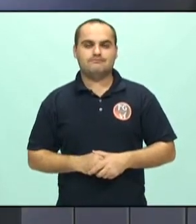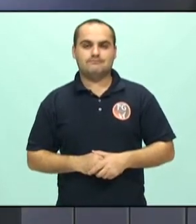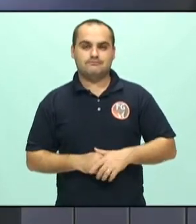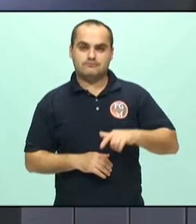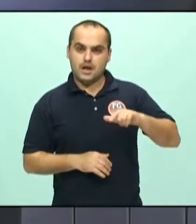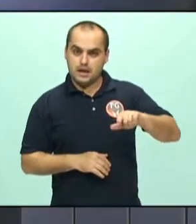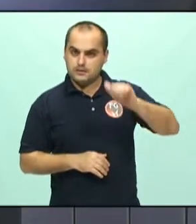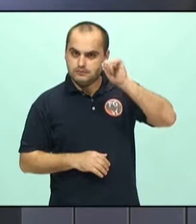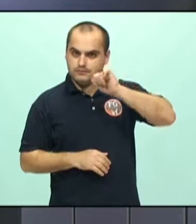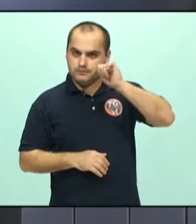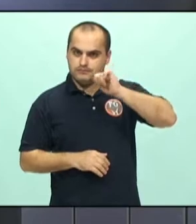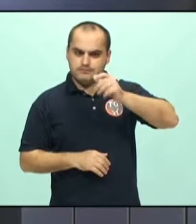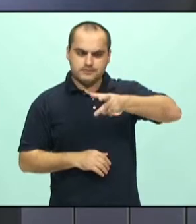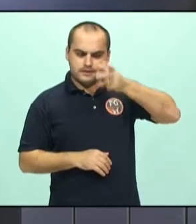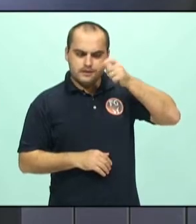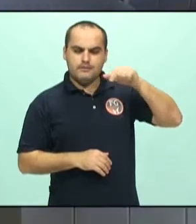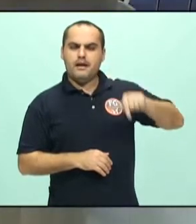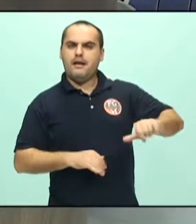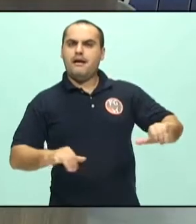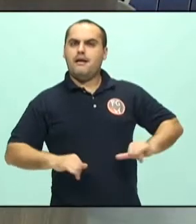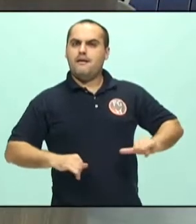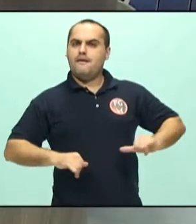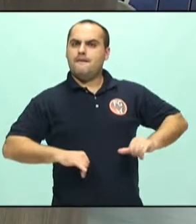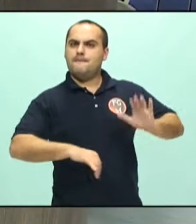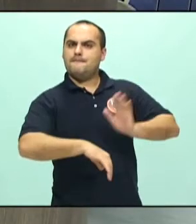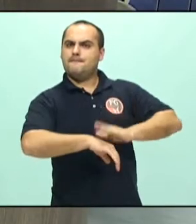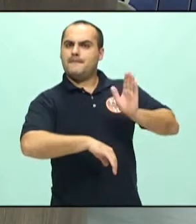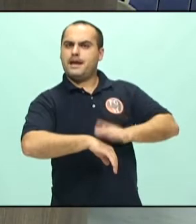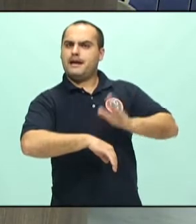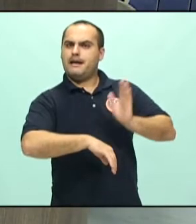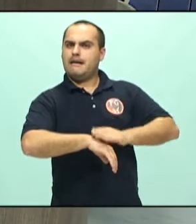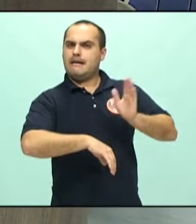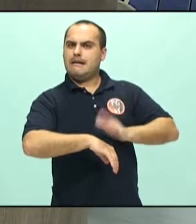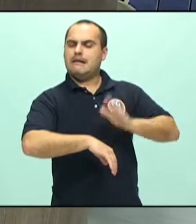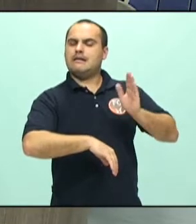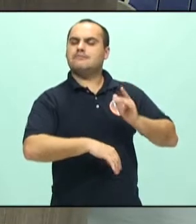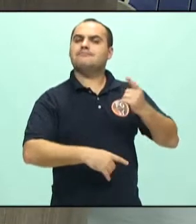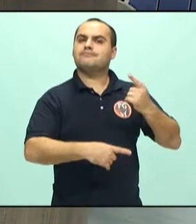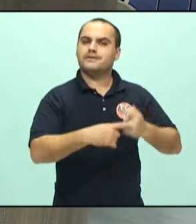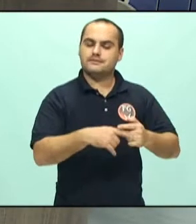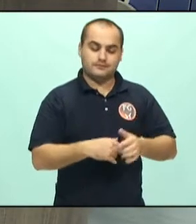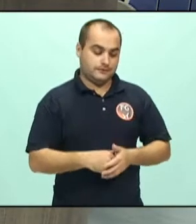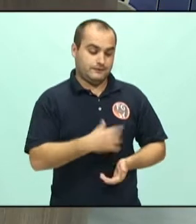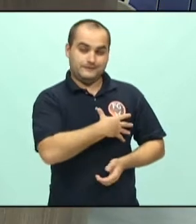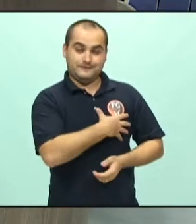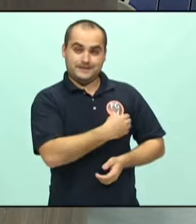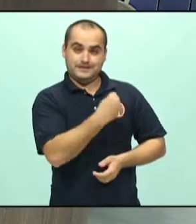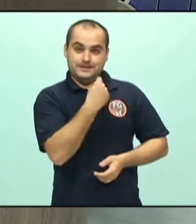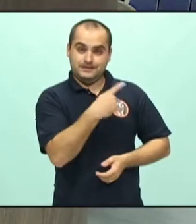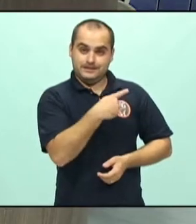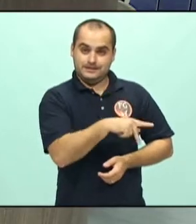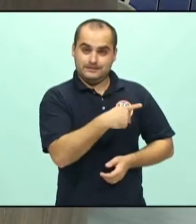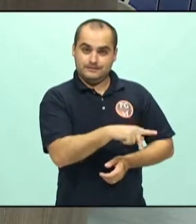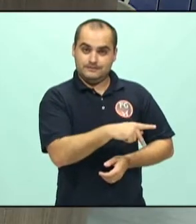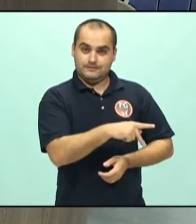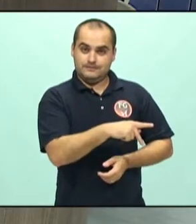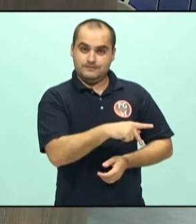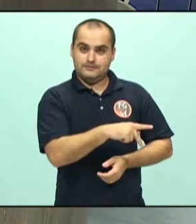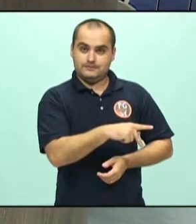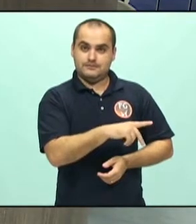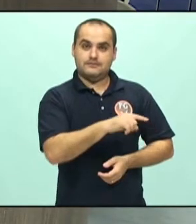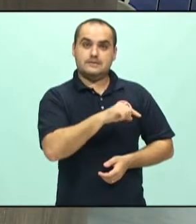narradora percebe que essa mulher vai sofrer ainda mais. Vai sofrer porque o filho que ela está carregando nos braços, segundo a narradora, está